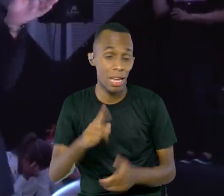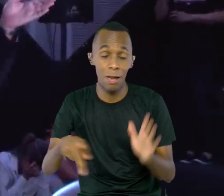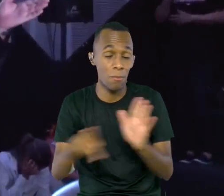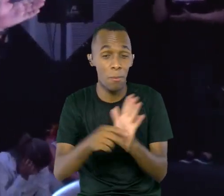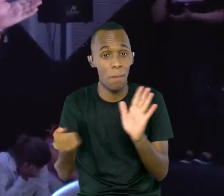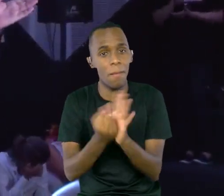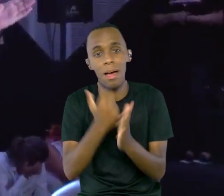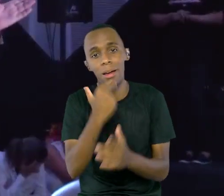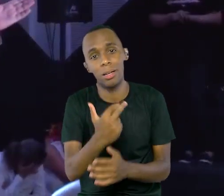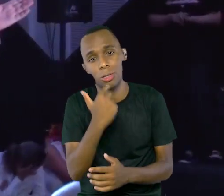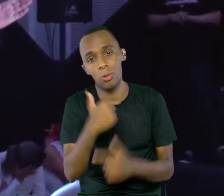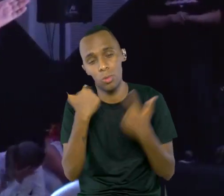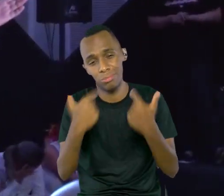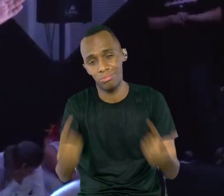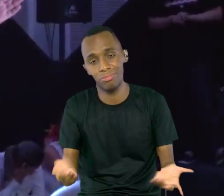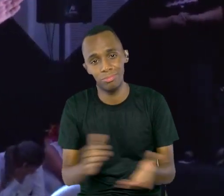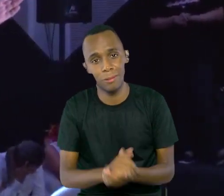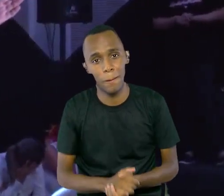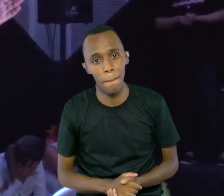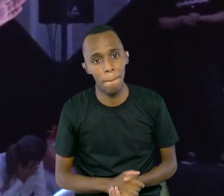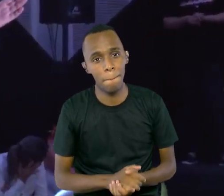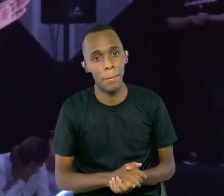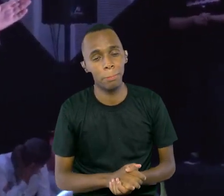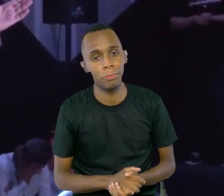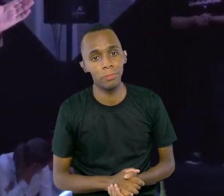que é vício de linguagem.